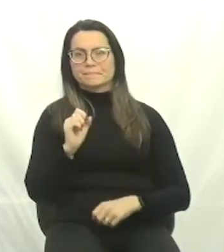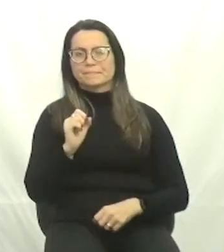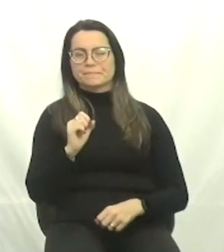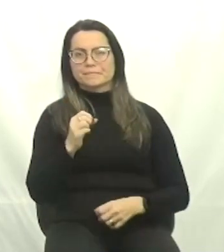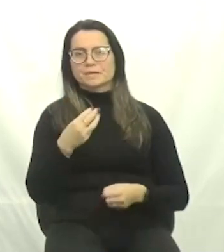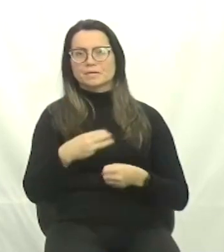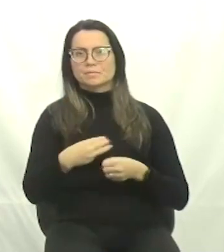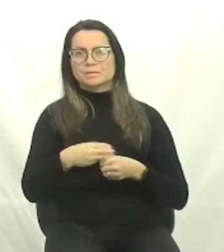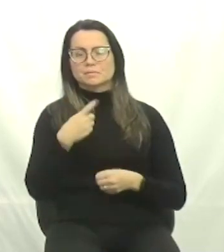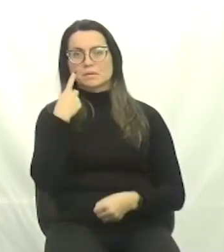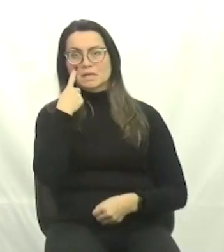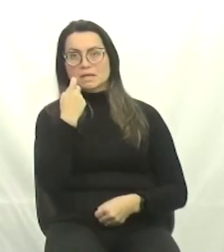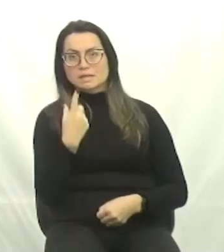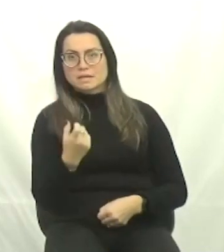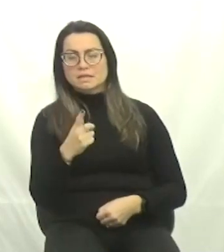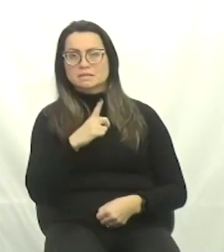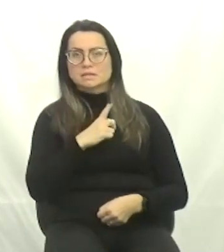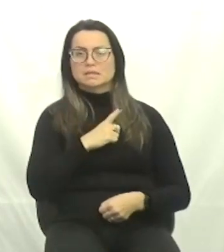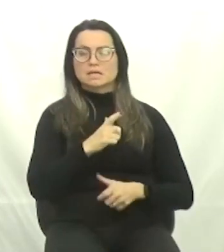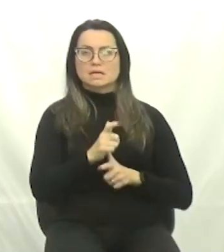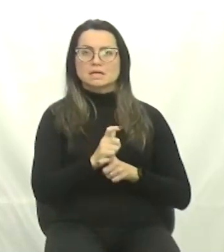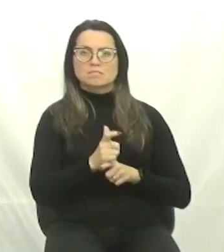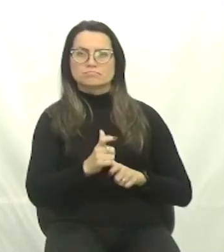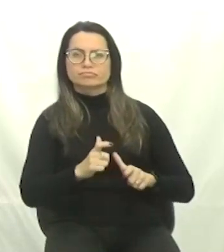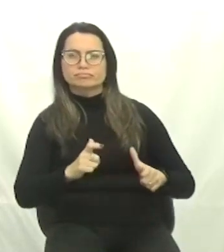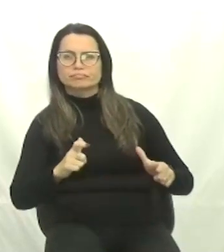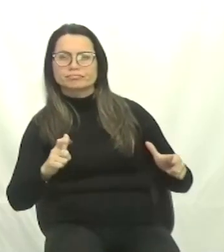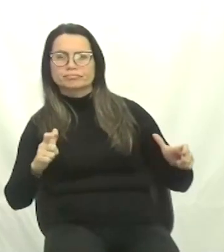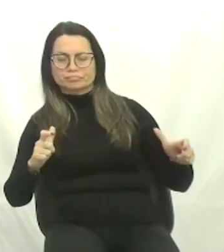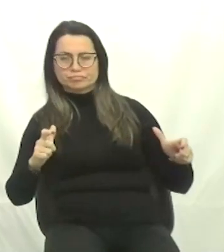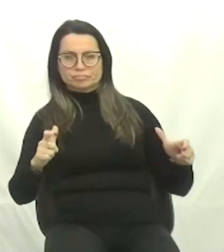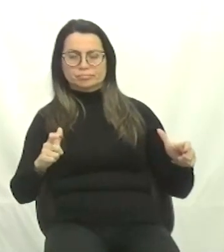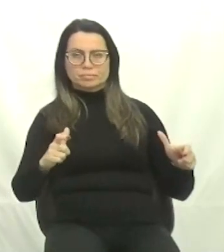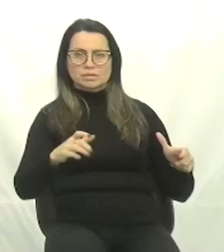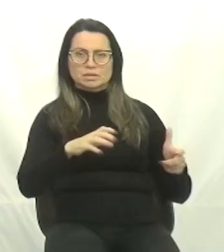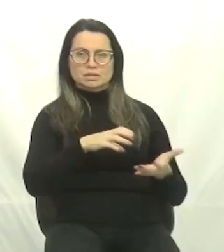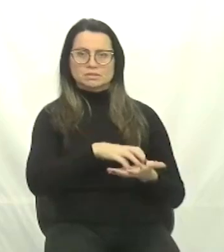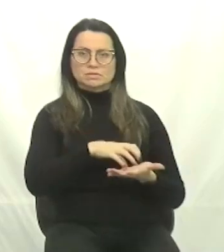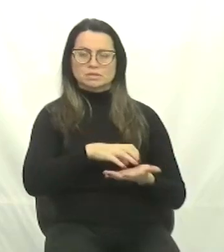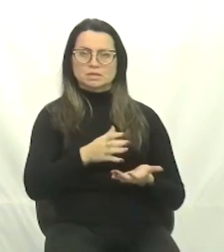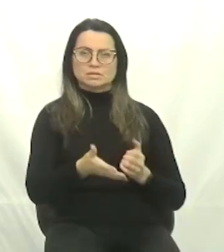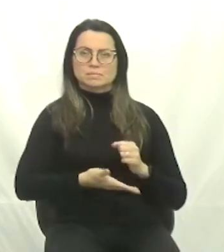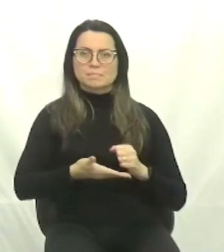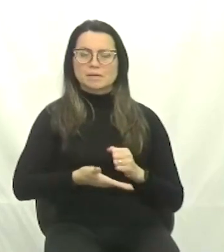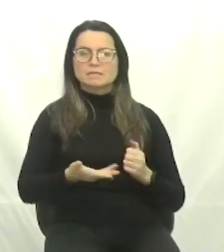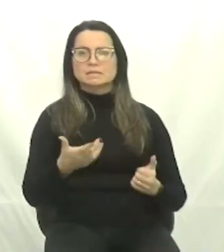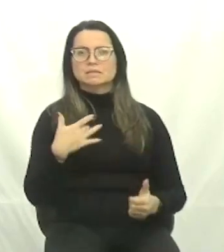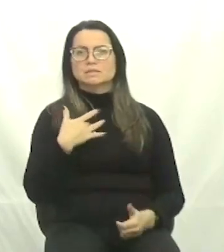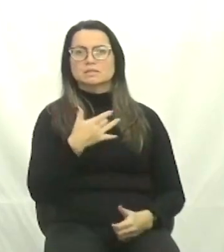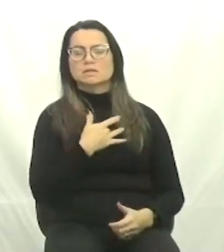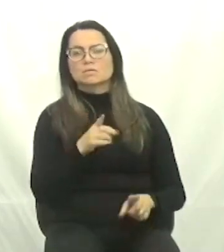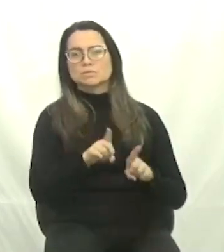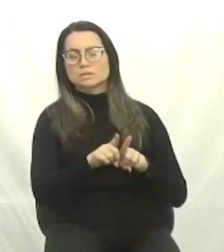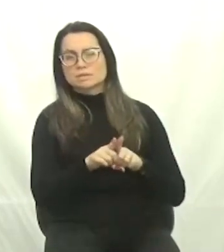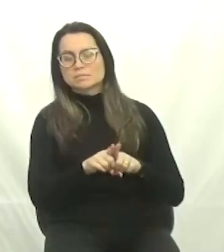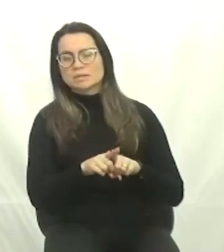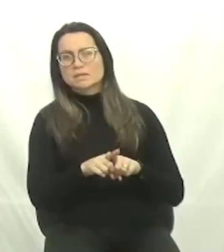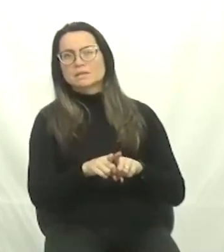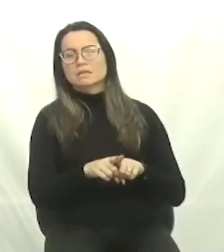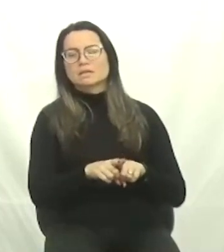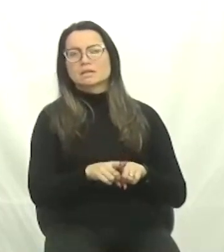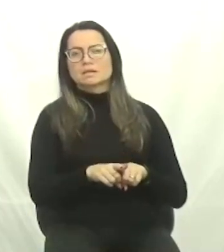tem interesse em ampliar o atendimento nas unidades básicas de saúde e dos pontos